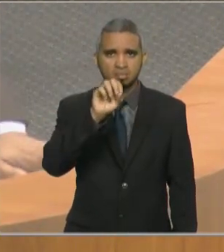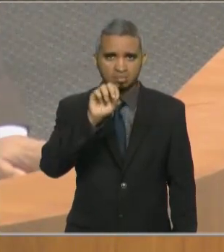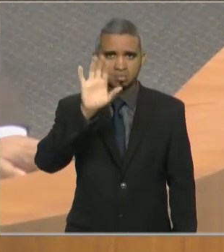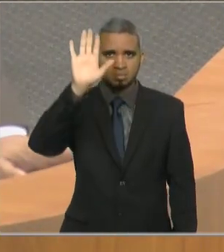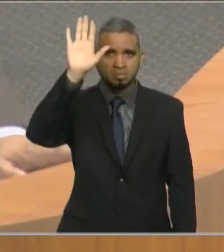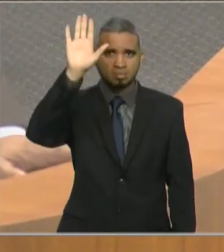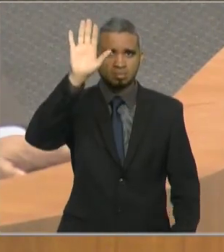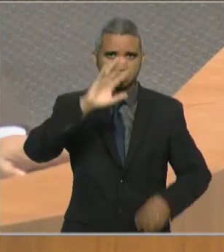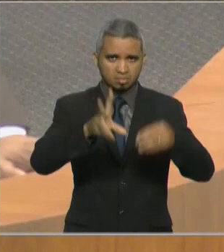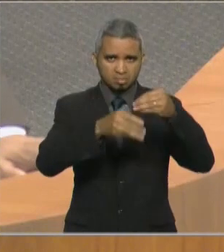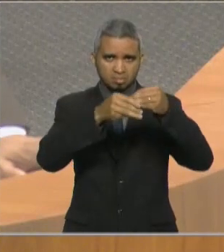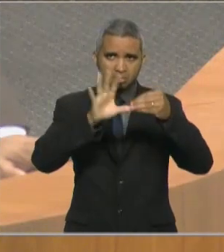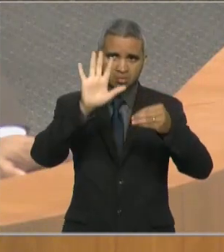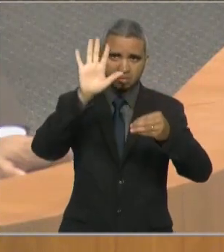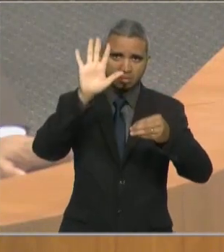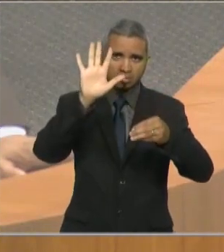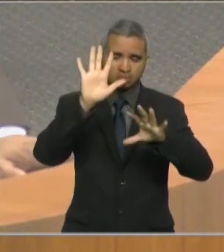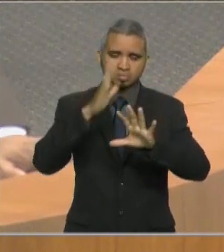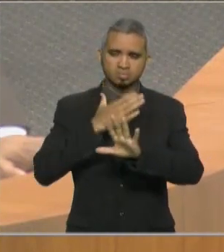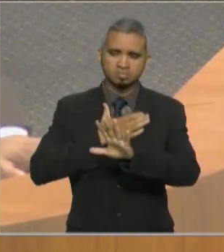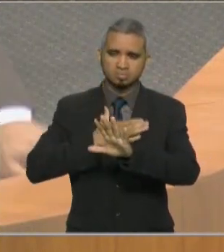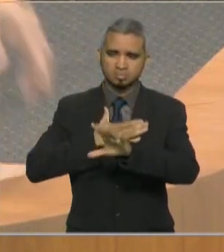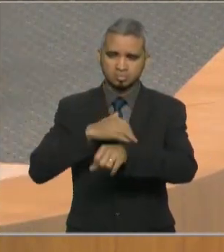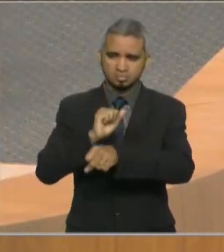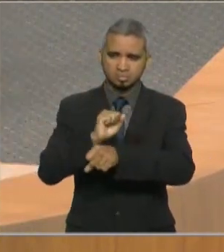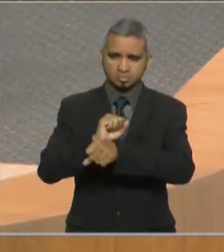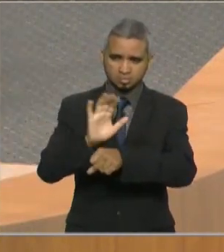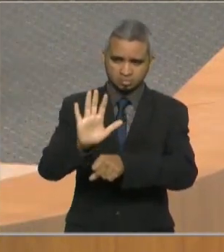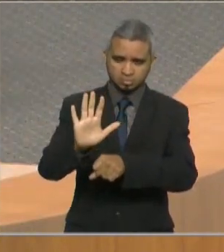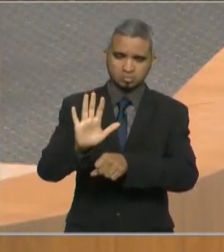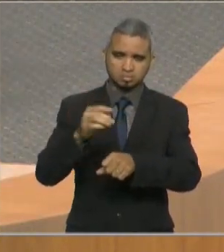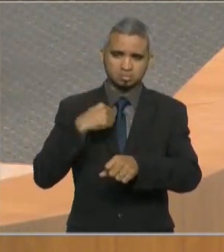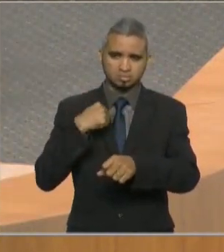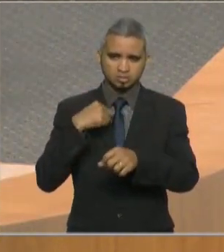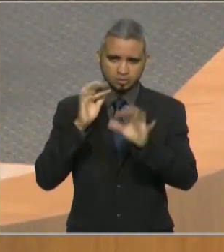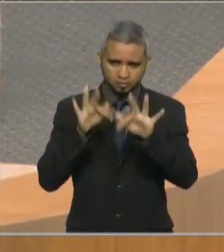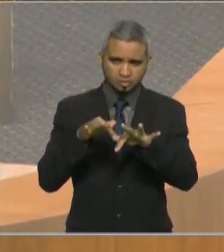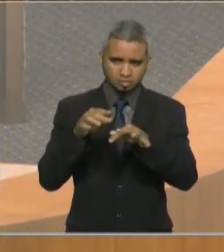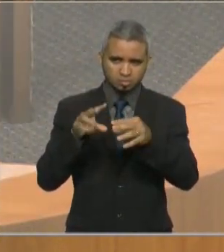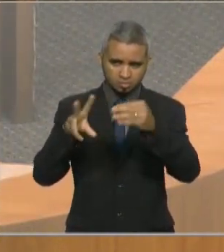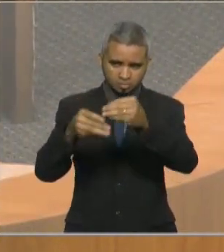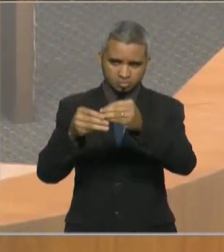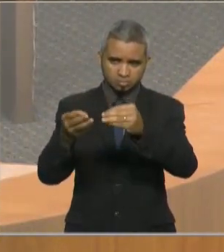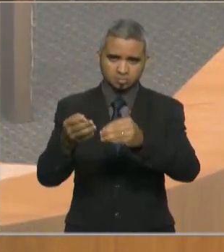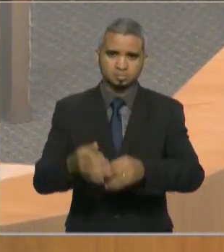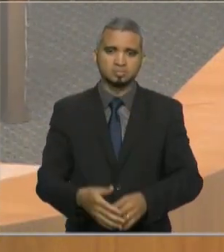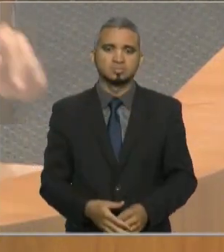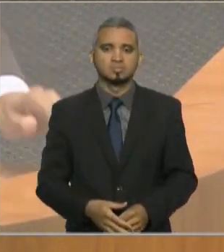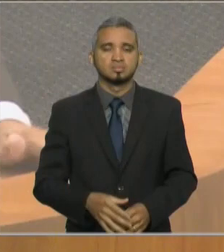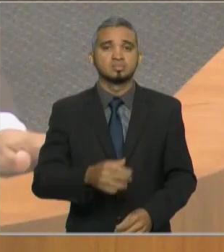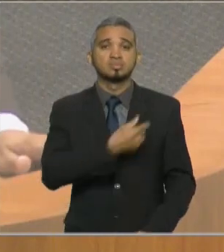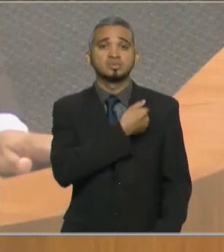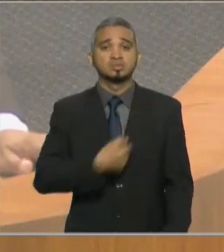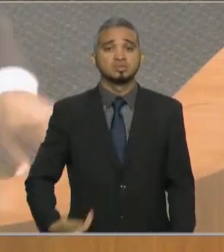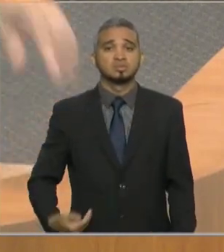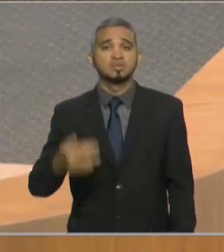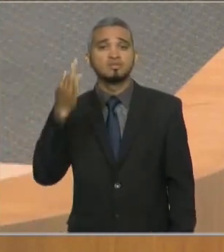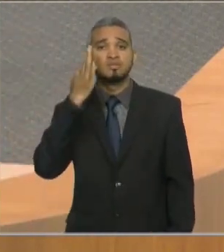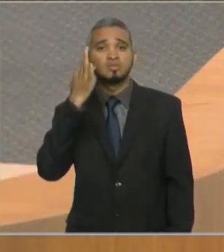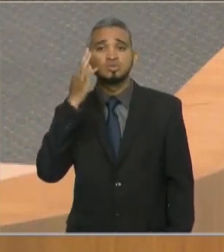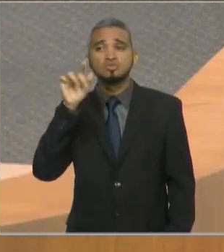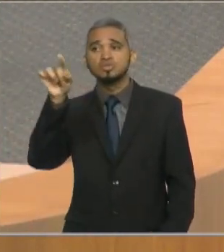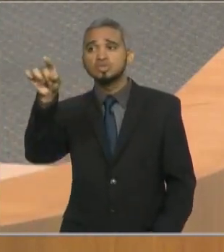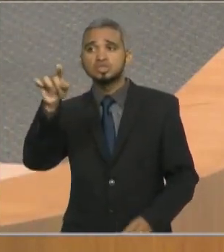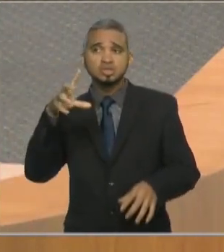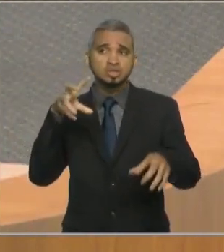esse recado para o governo perseguidor, o governador Flávio Dino. Governador Flávio Dino, Vossa Excelência não vai colocar a mão na OAB. A